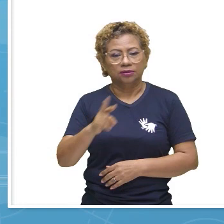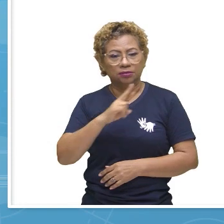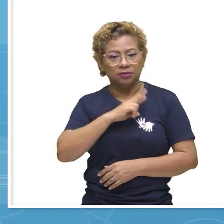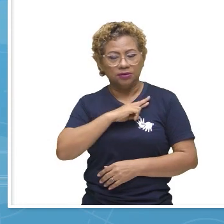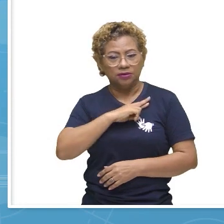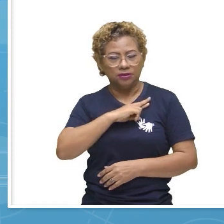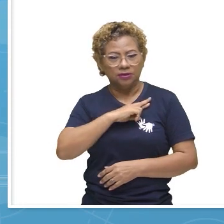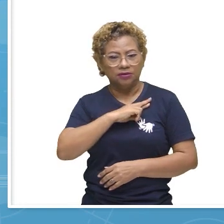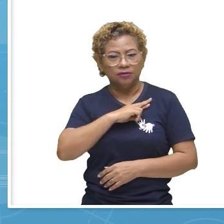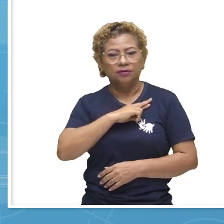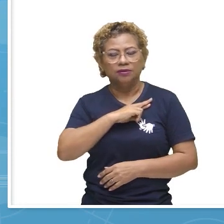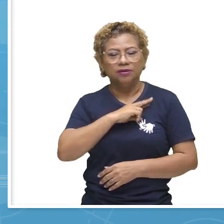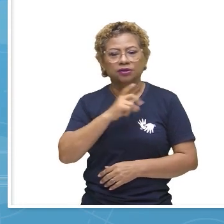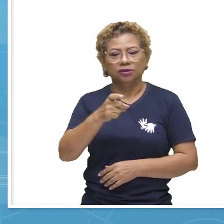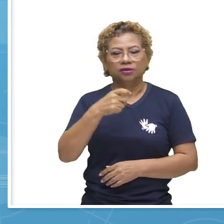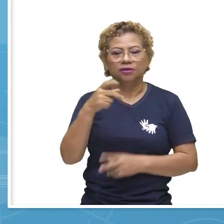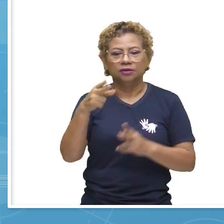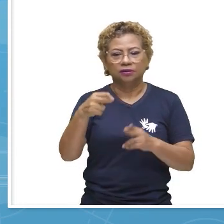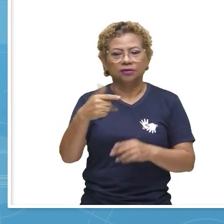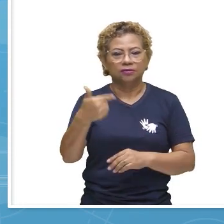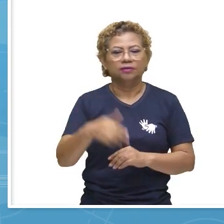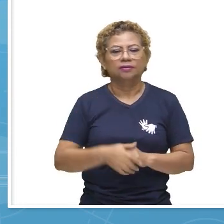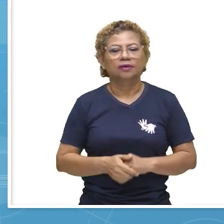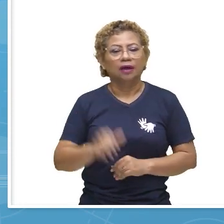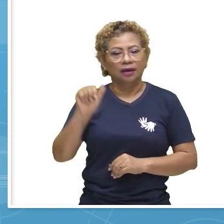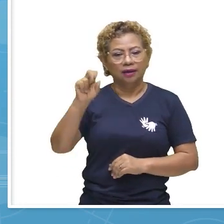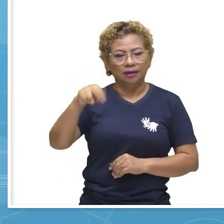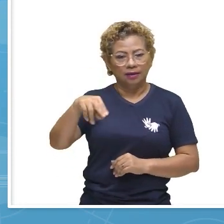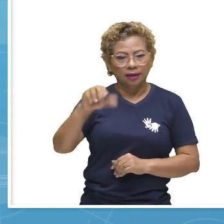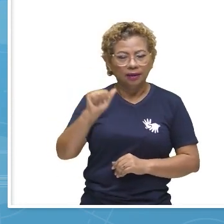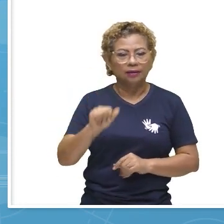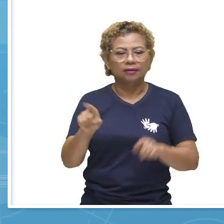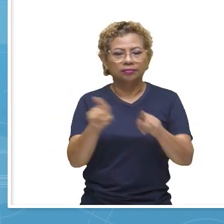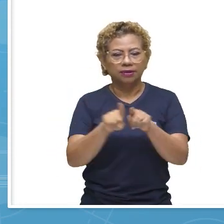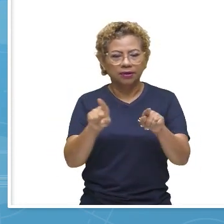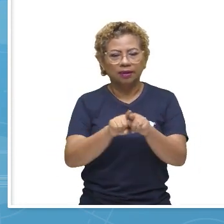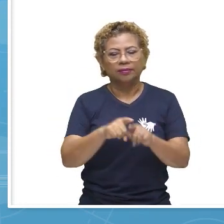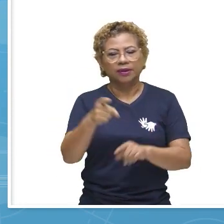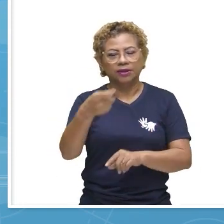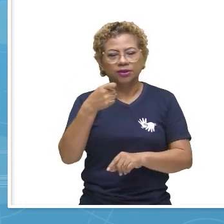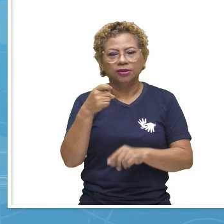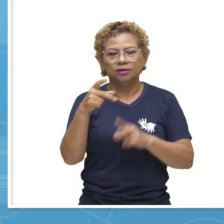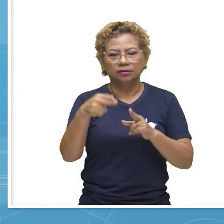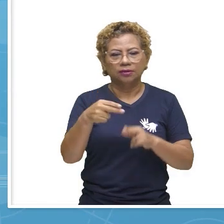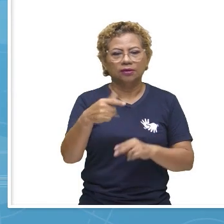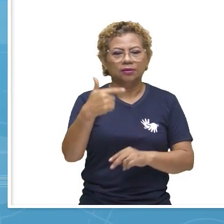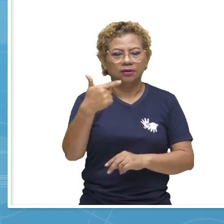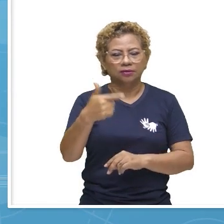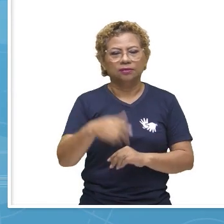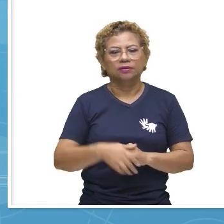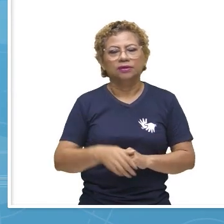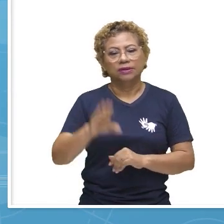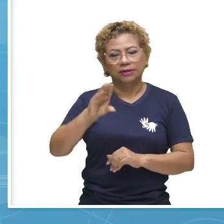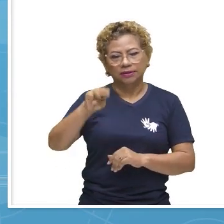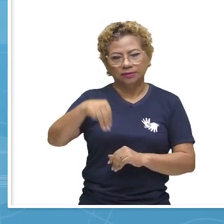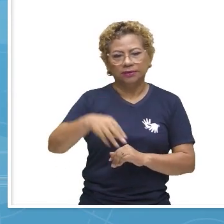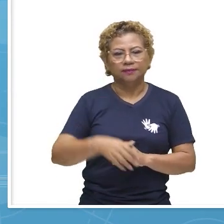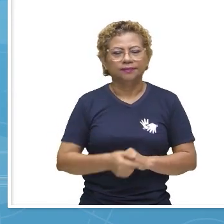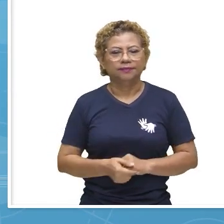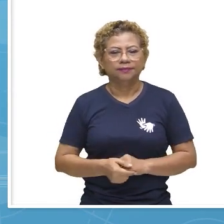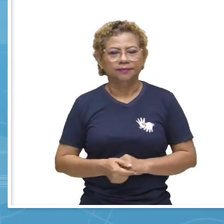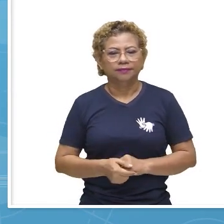bem. Ana falando que também o x é igual a 2 na questão 1.